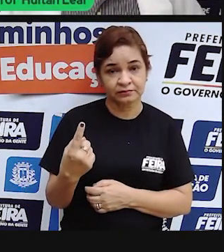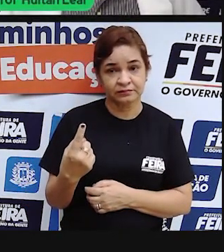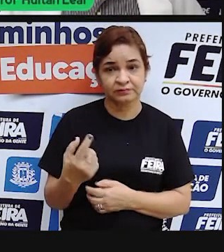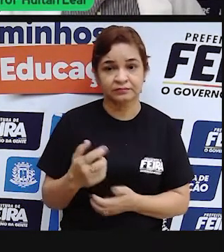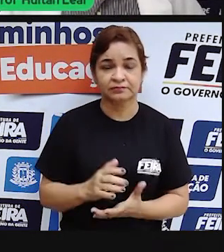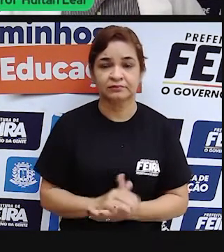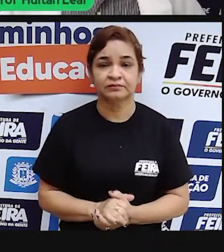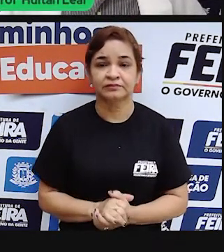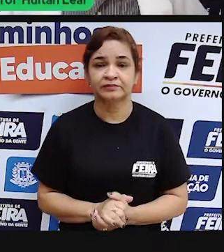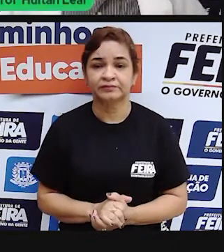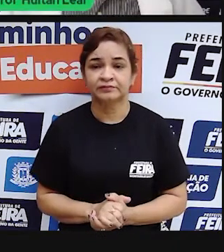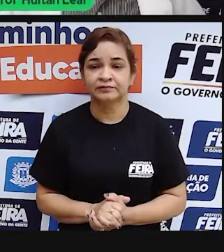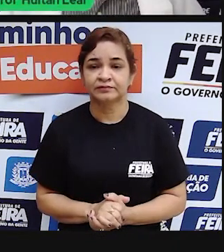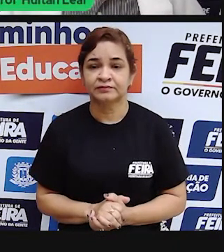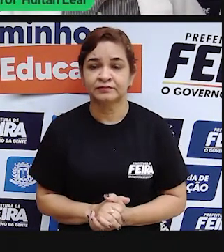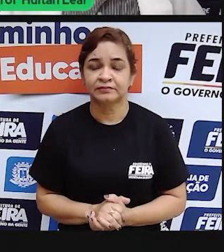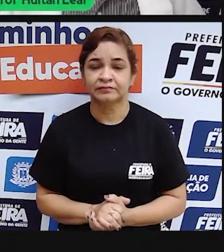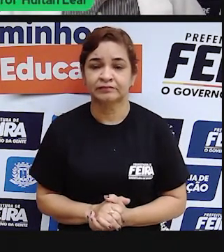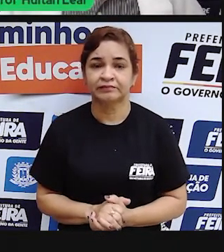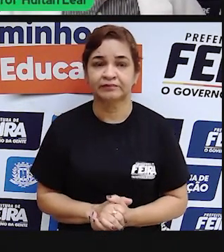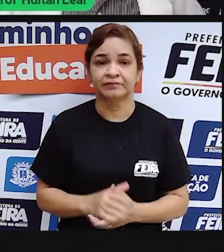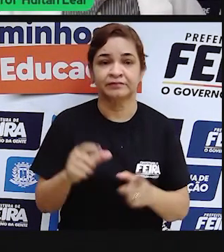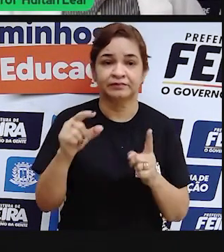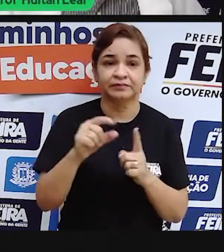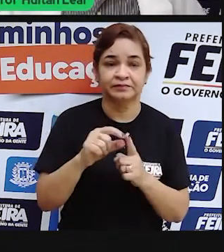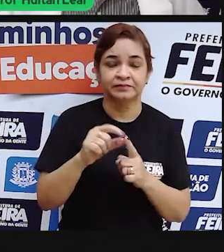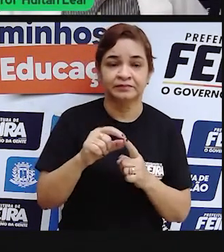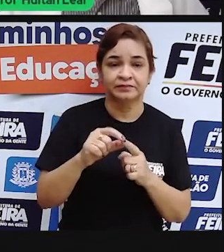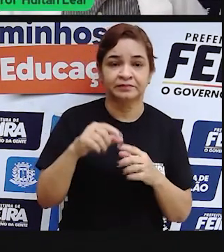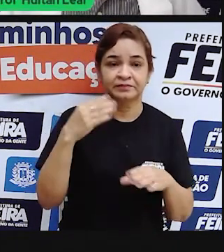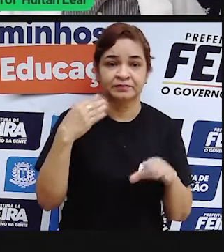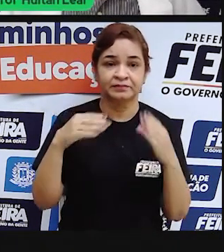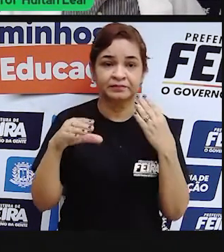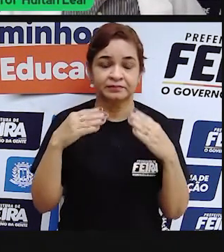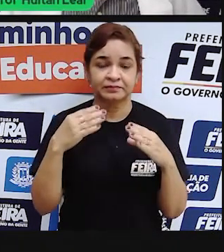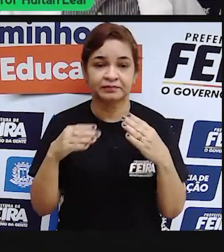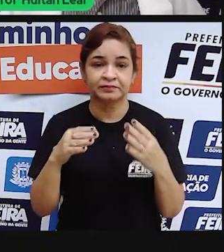é? Que é também do grupo Palavra Cantada, que nós